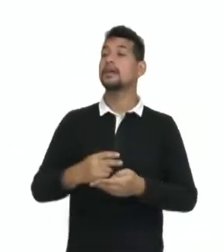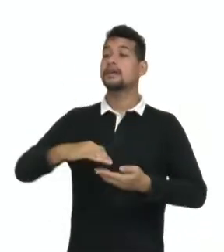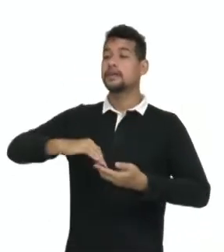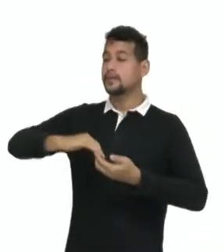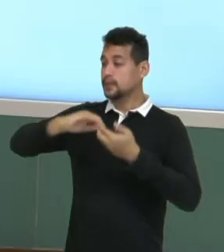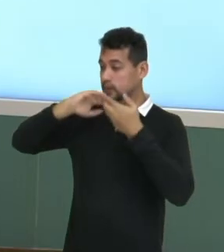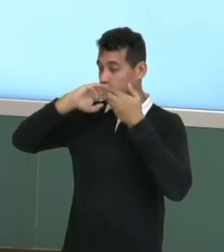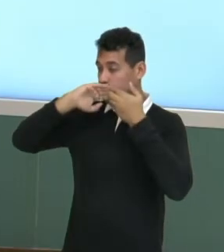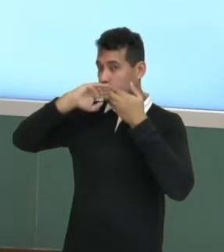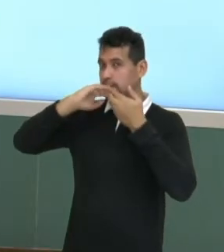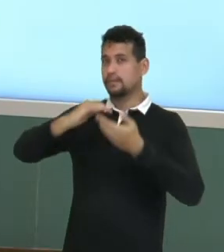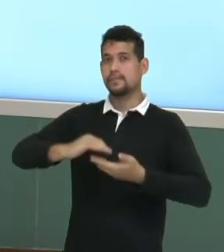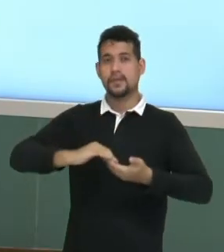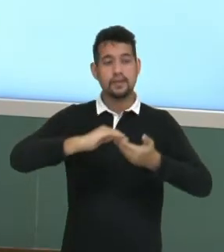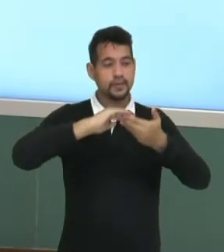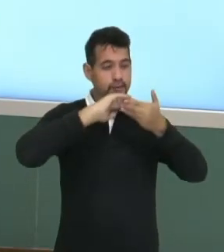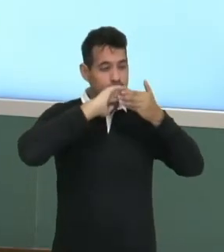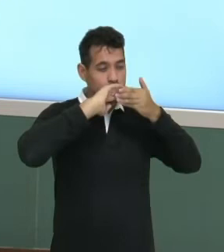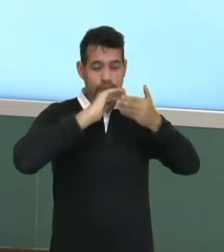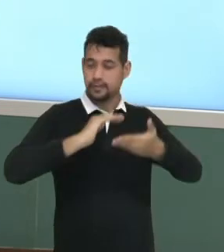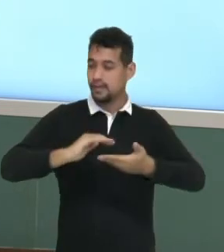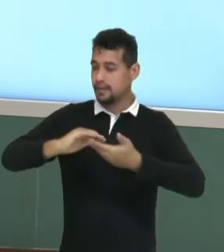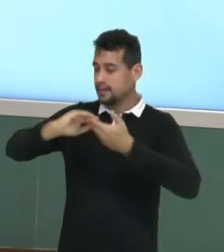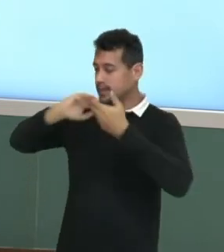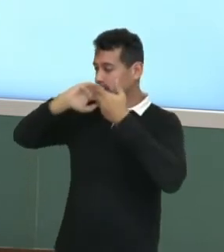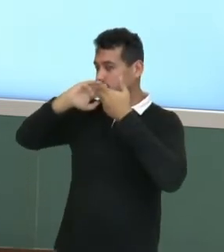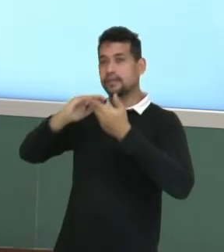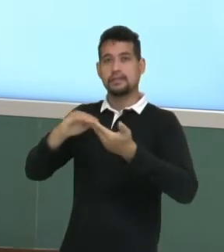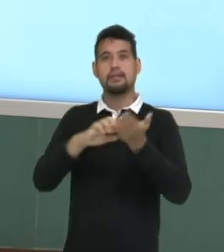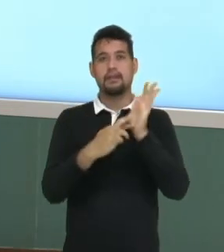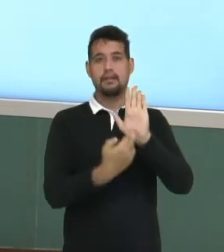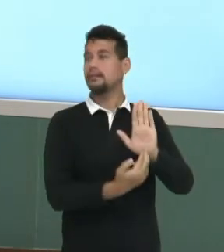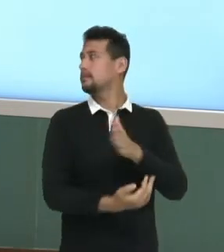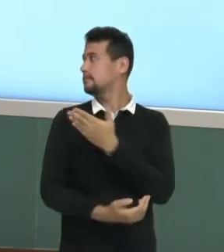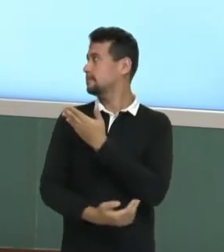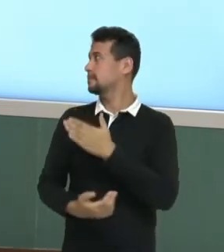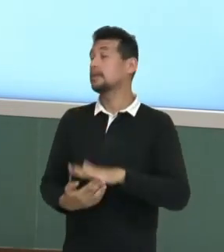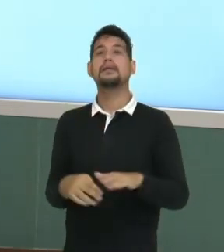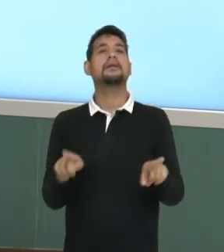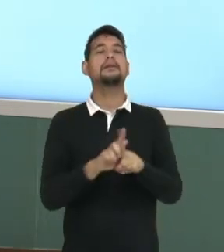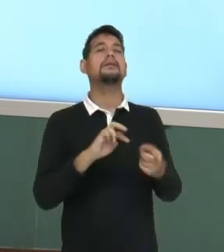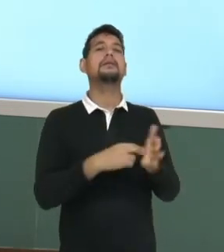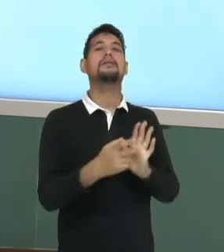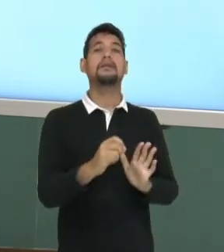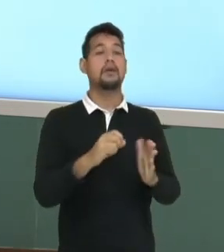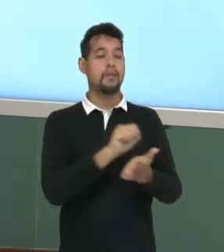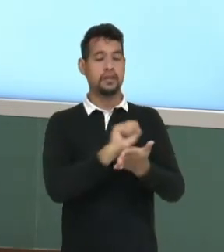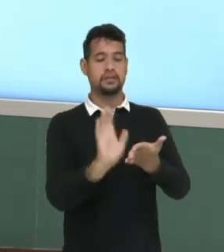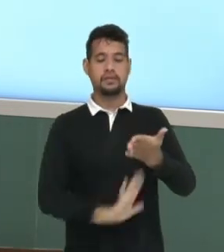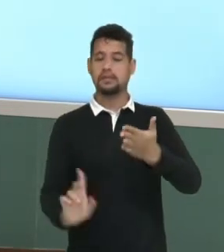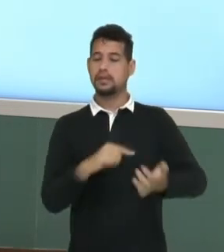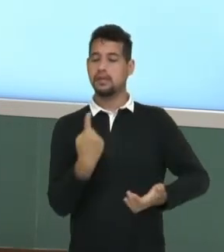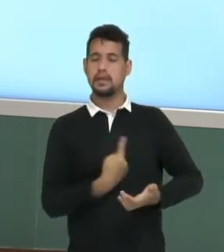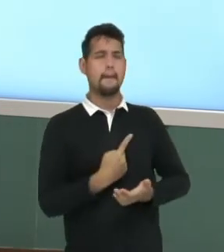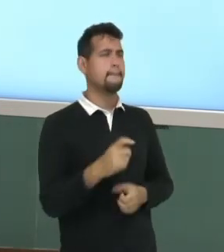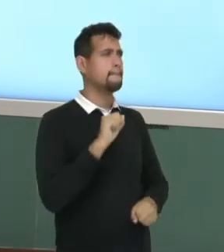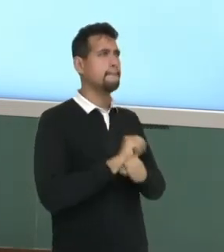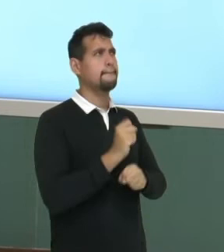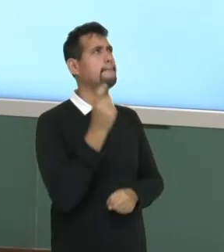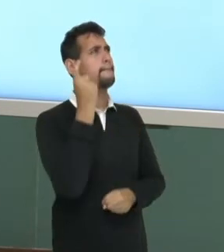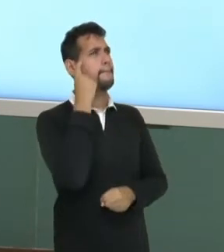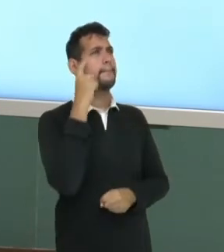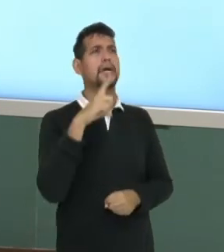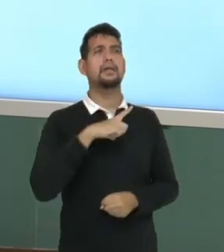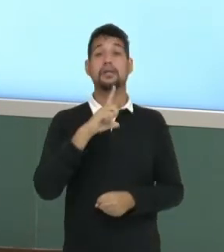VI e beijar a sua mão. Ah, então essa representação. E aqui uma atividade para que a gente possa pensar, né? Nós temos